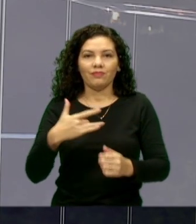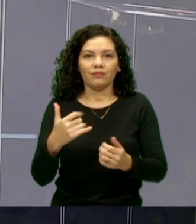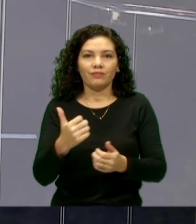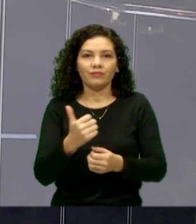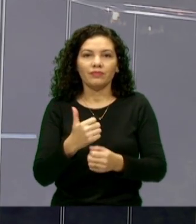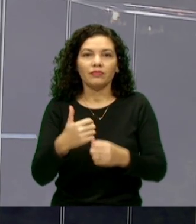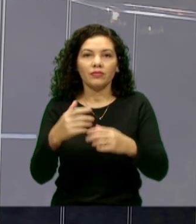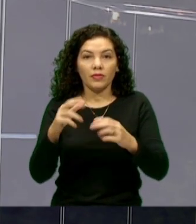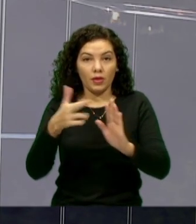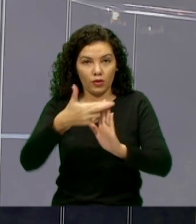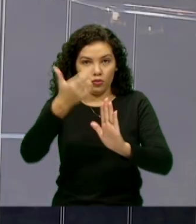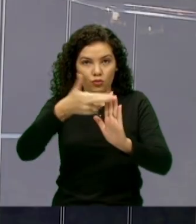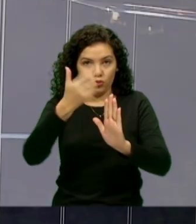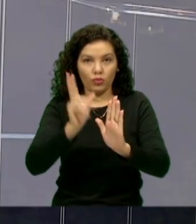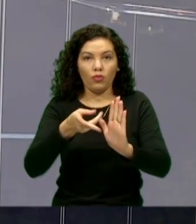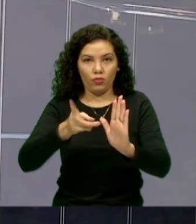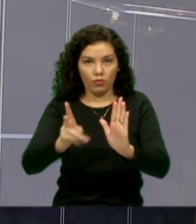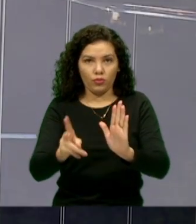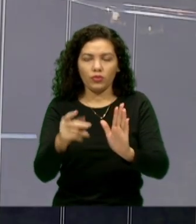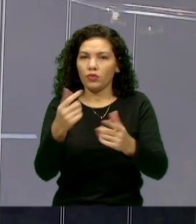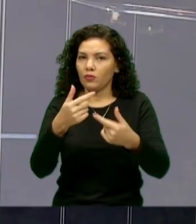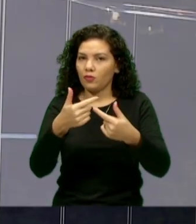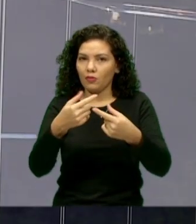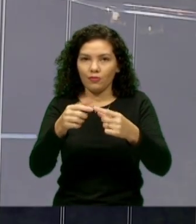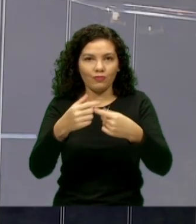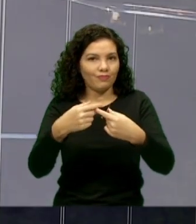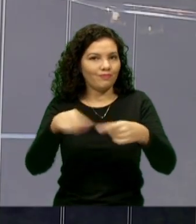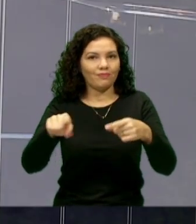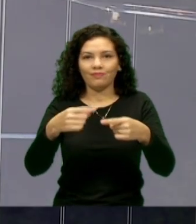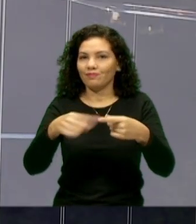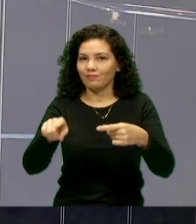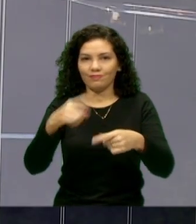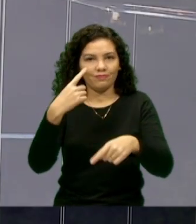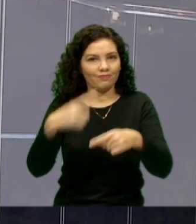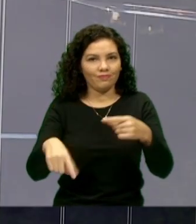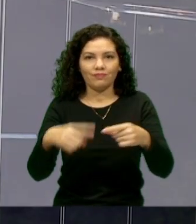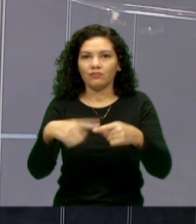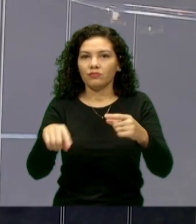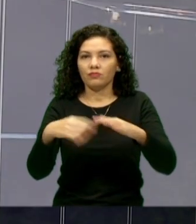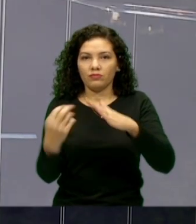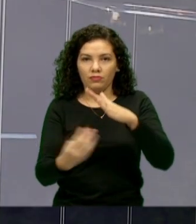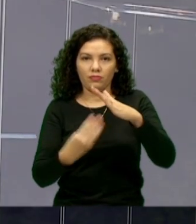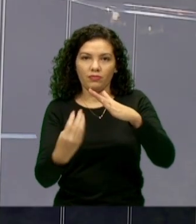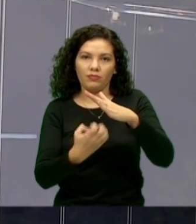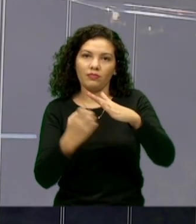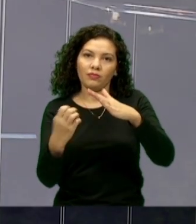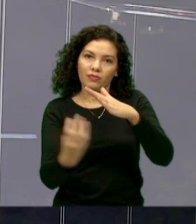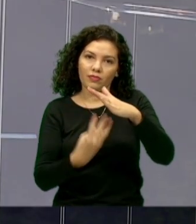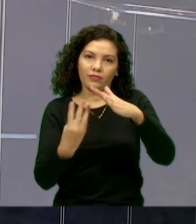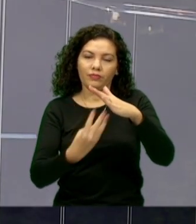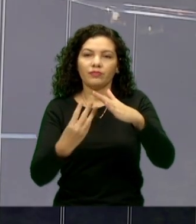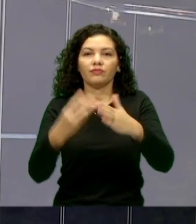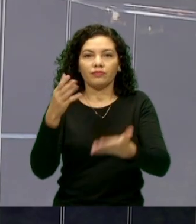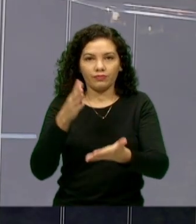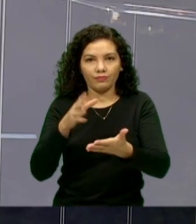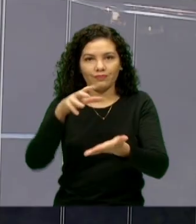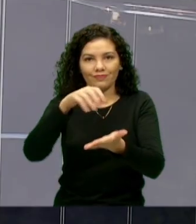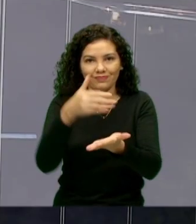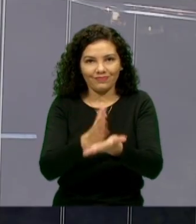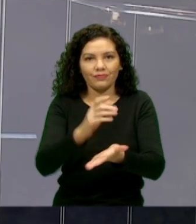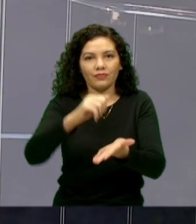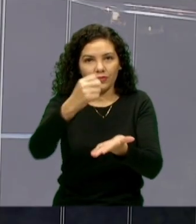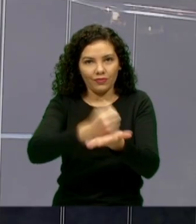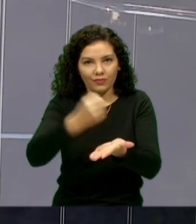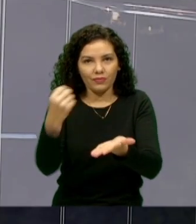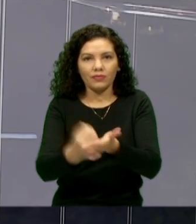A mesma resolução não autoriza a contratação de empresa terceirizada para execução das atividades finalísticas no